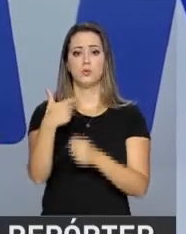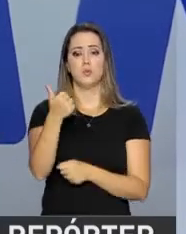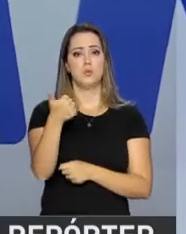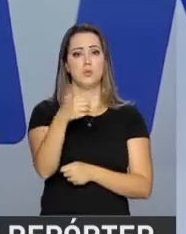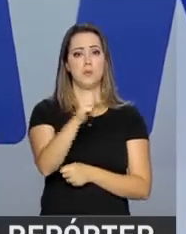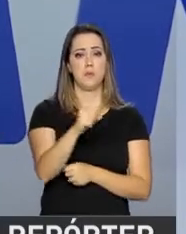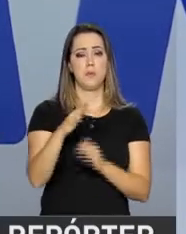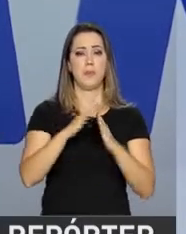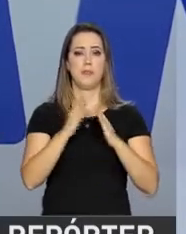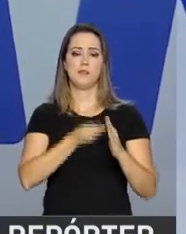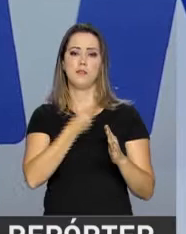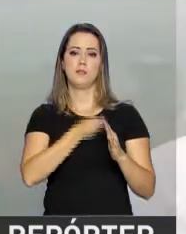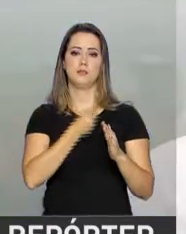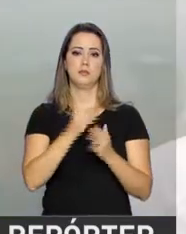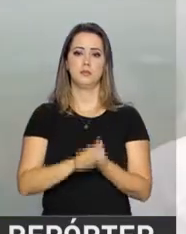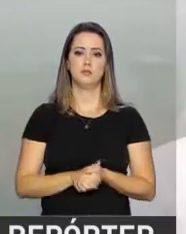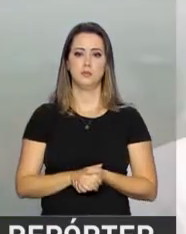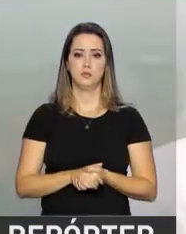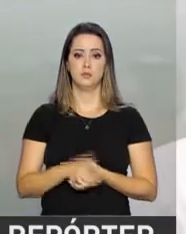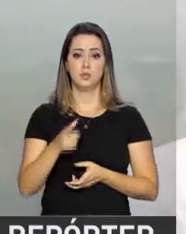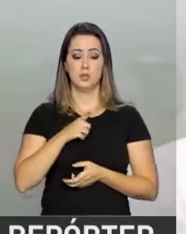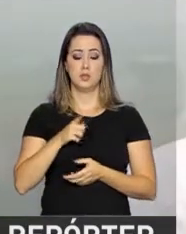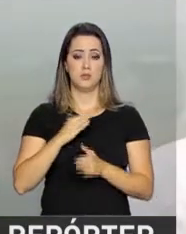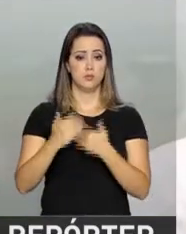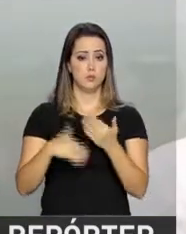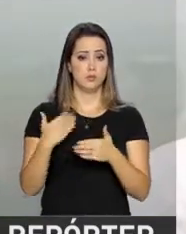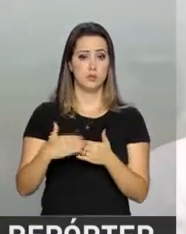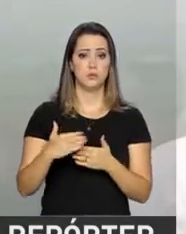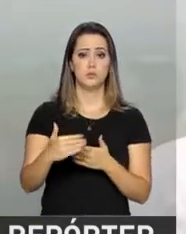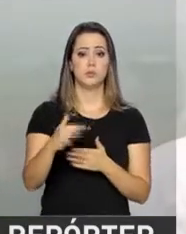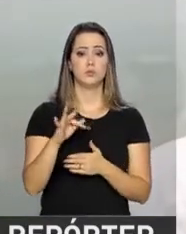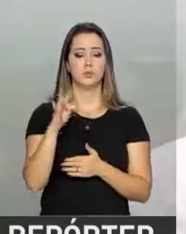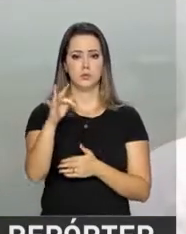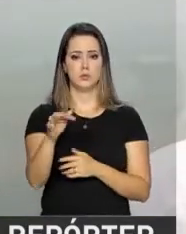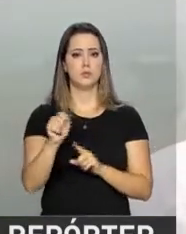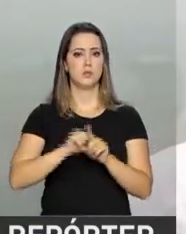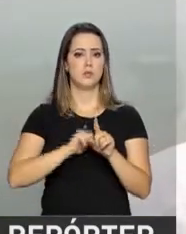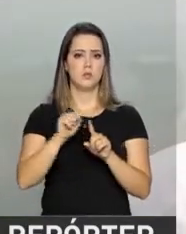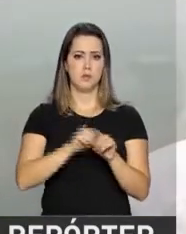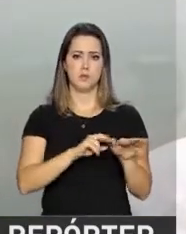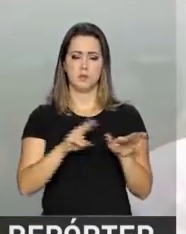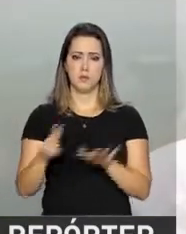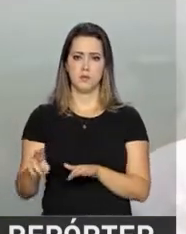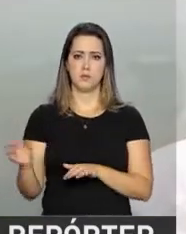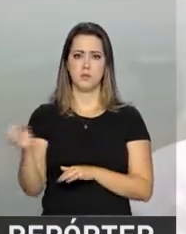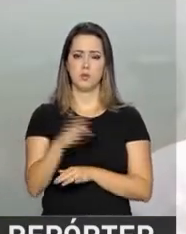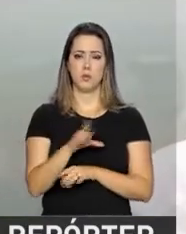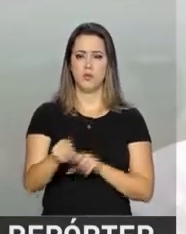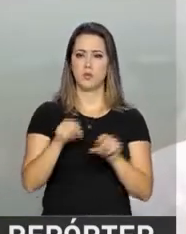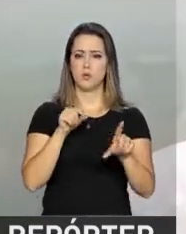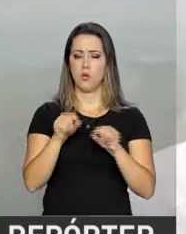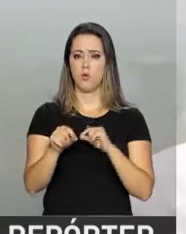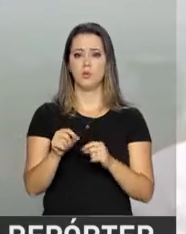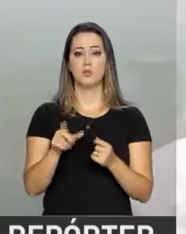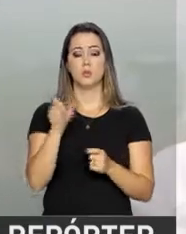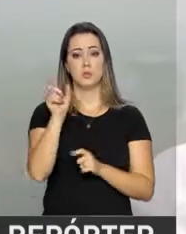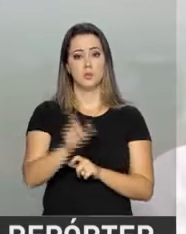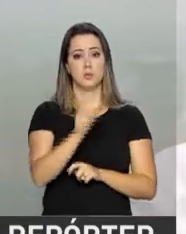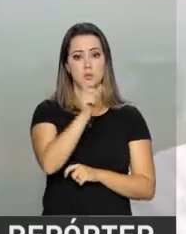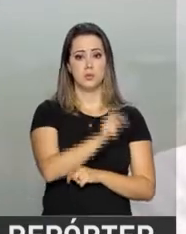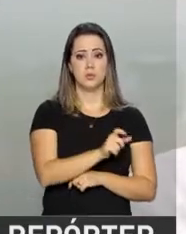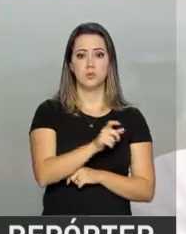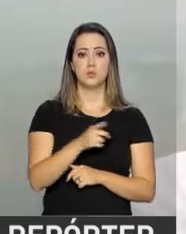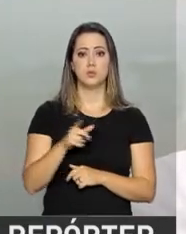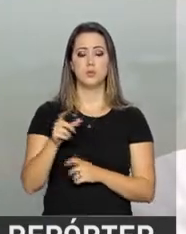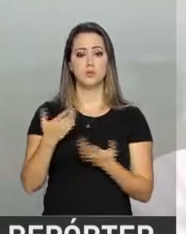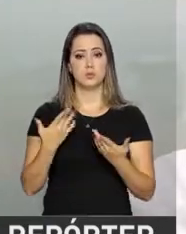programa Minha Casa Minha Vida. Nós teremos nas próximas semanas a divulgação de uma nova seleção para que